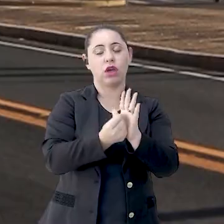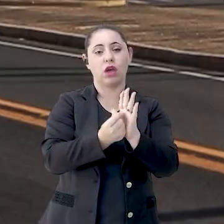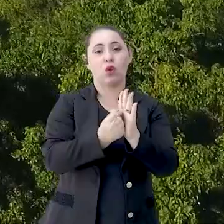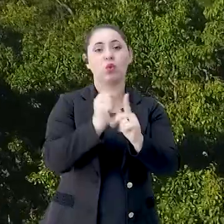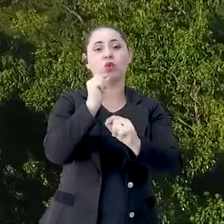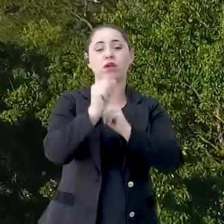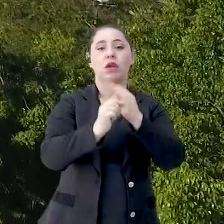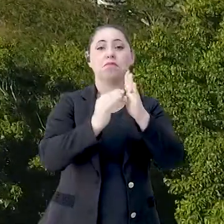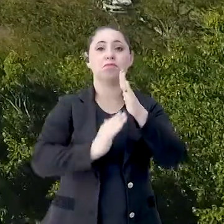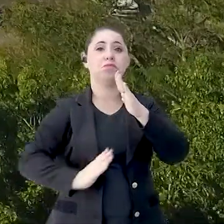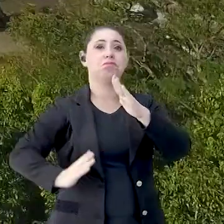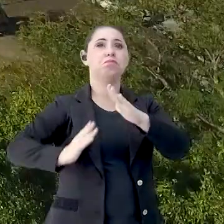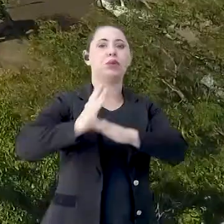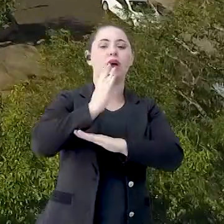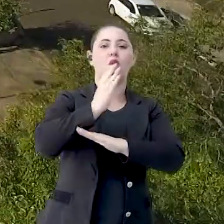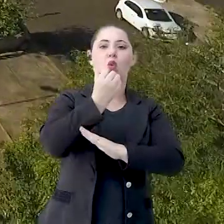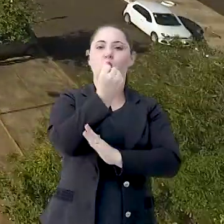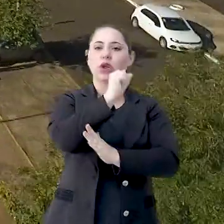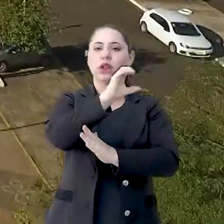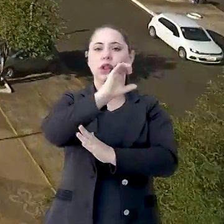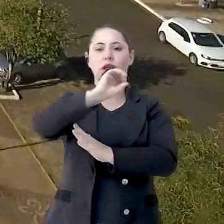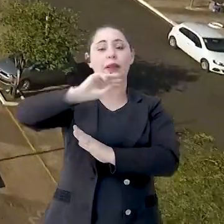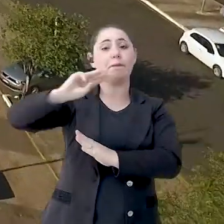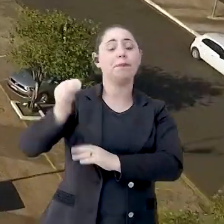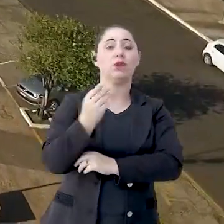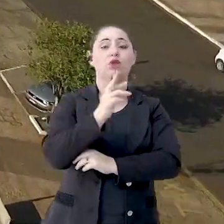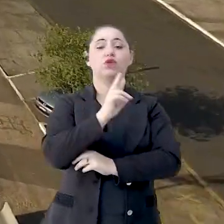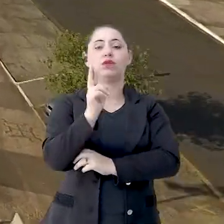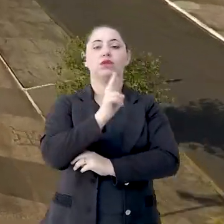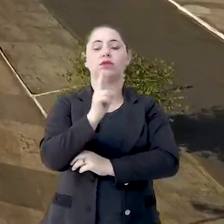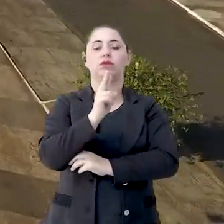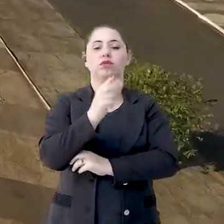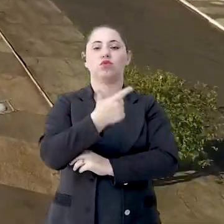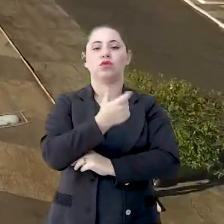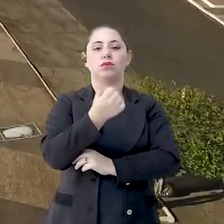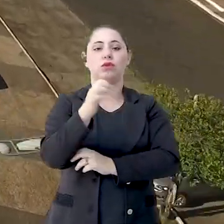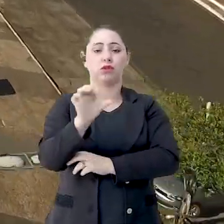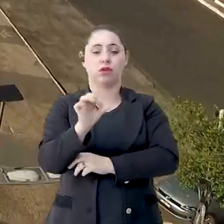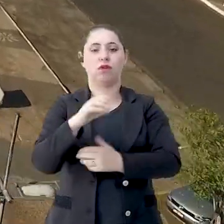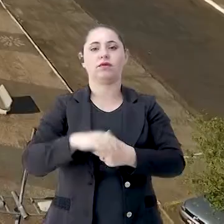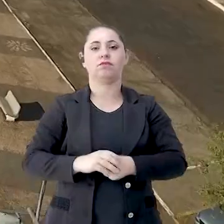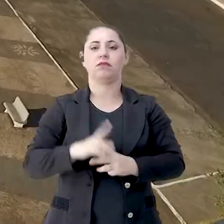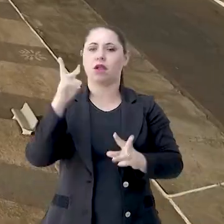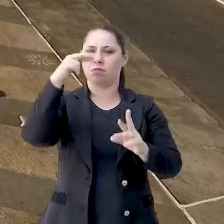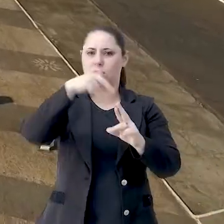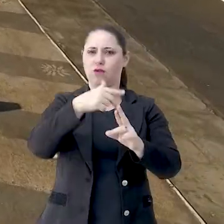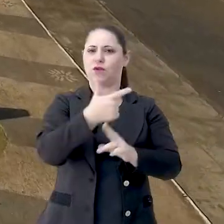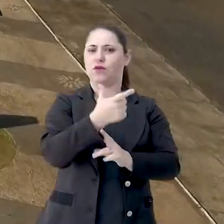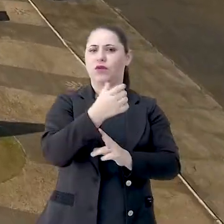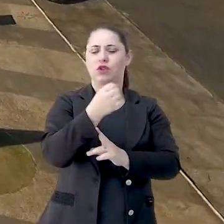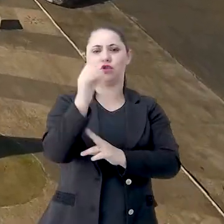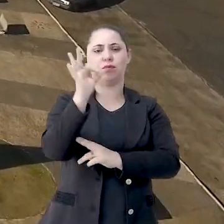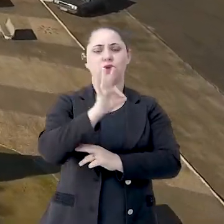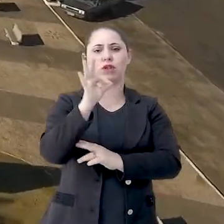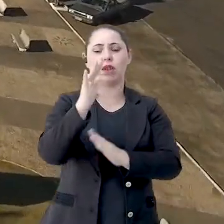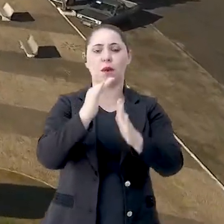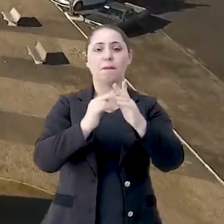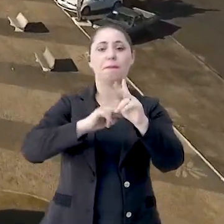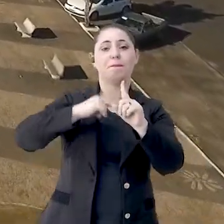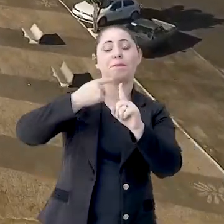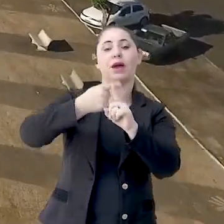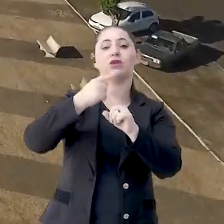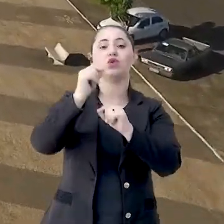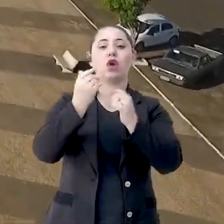2019, representando 20% a mais comparada a 2017. Foi a cidade da